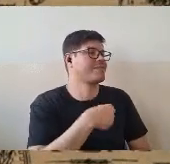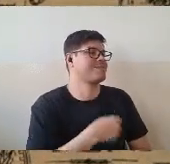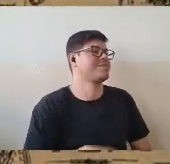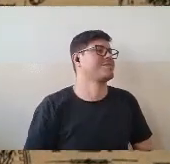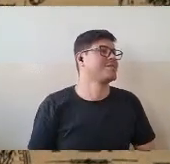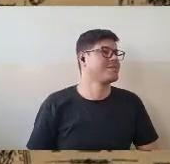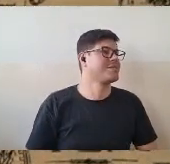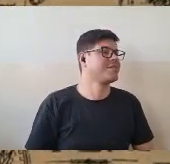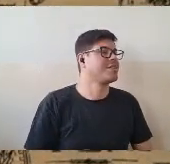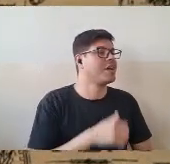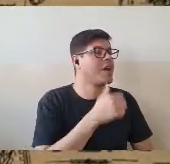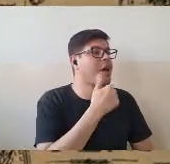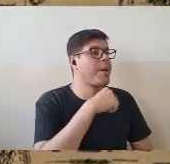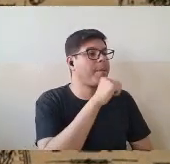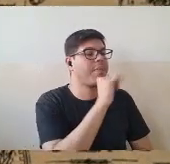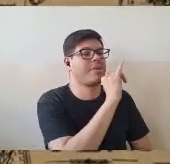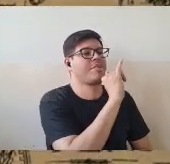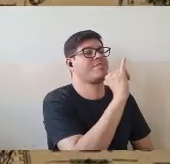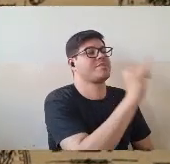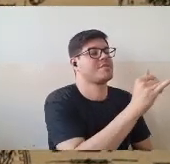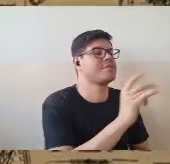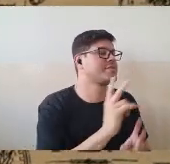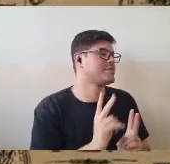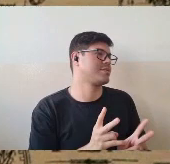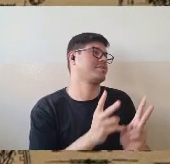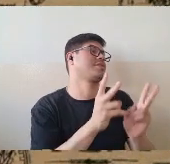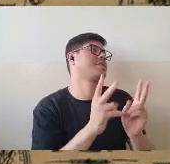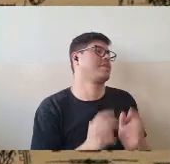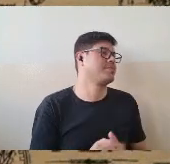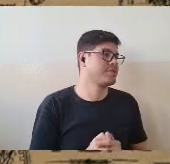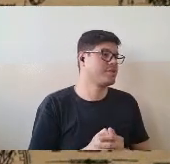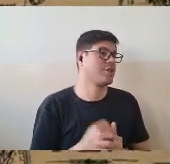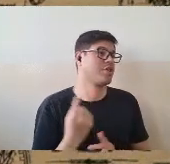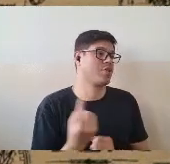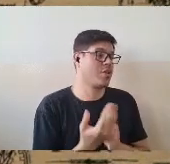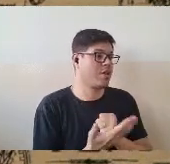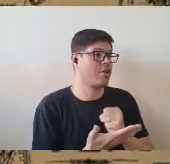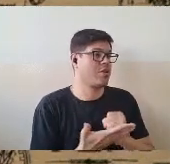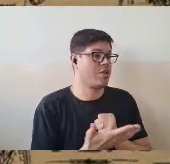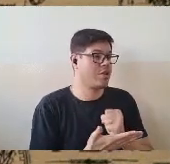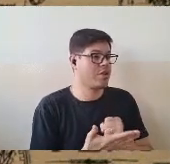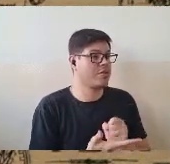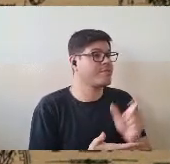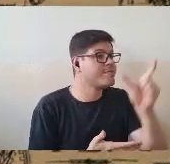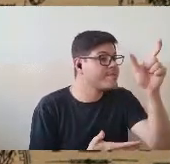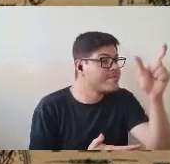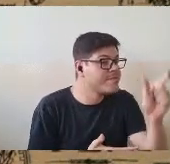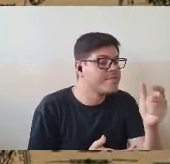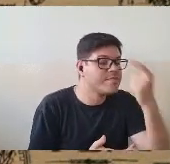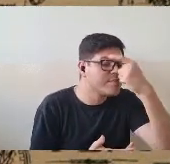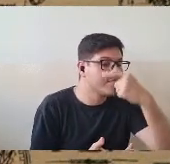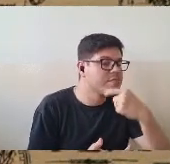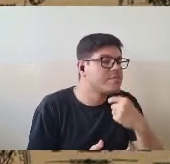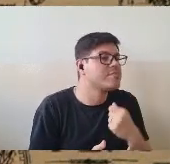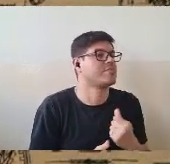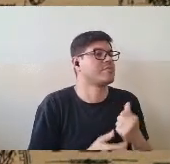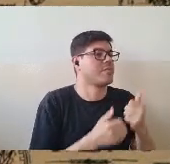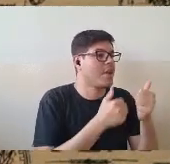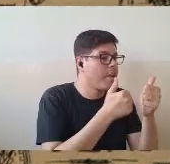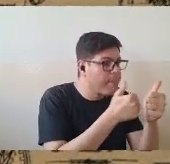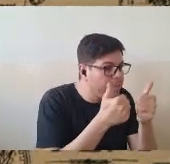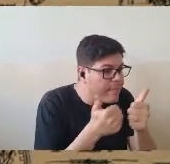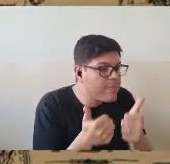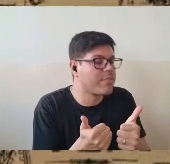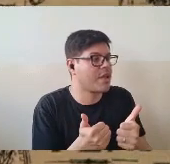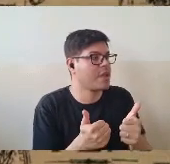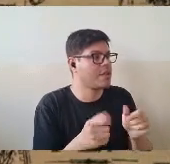baseamos no aspecto da criança e se a criança está urinando bem. É uma criança, se está desidratada, ela não vai urinar bem e está bem